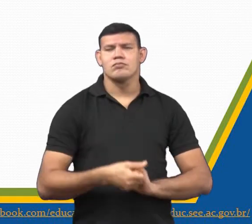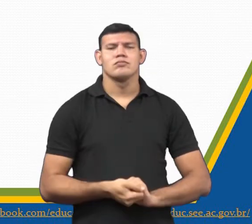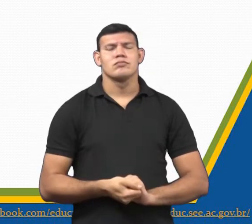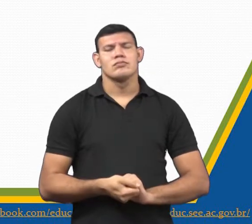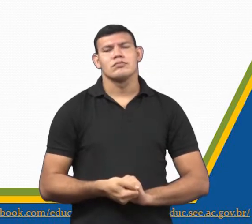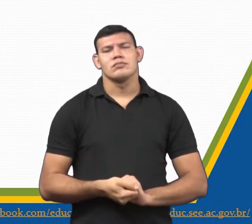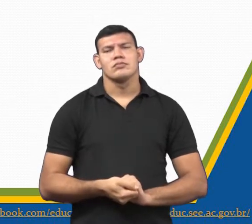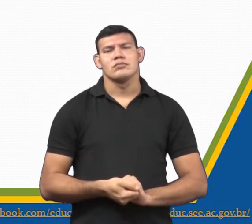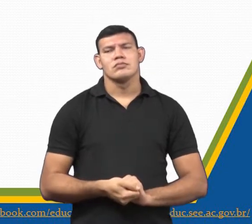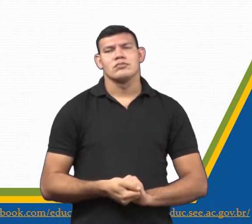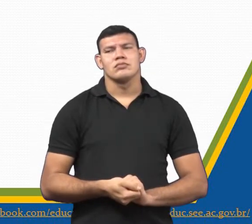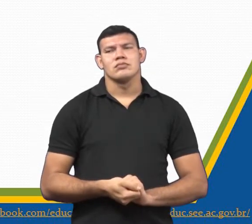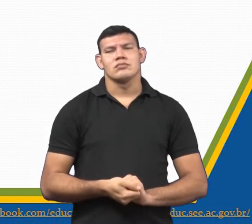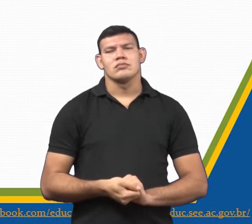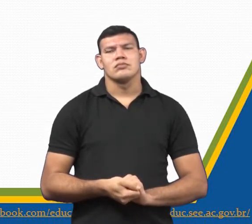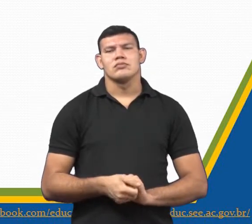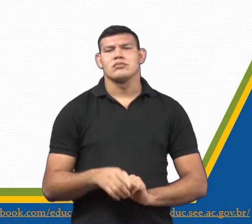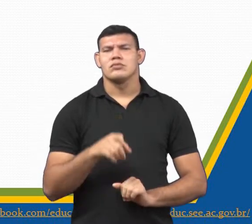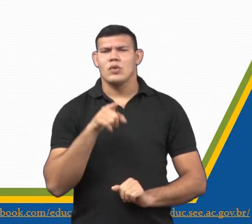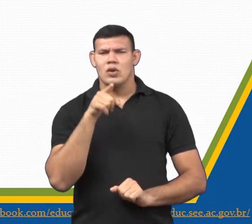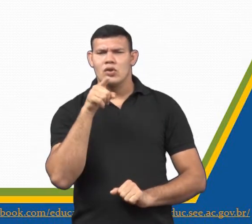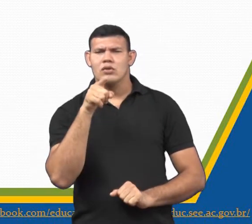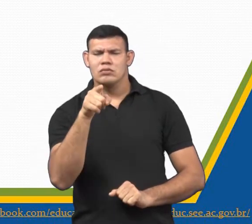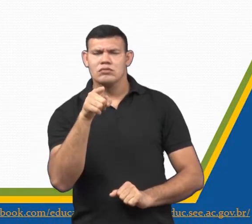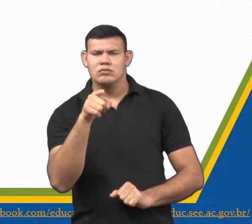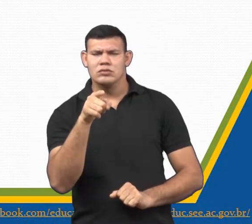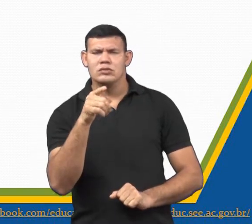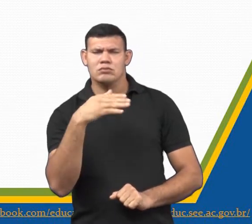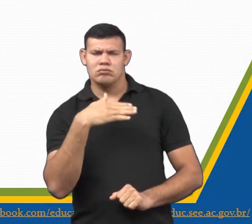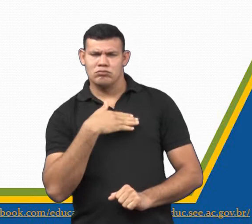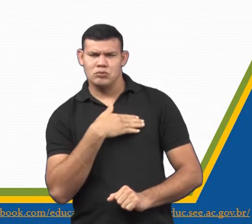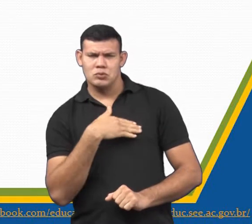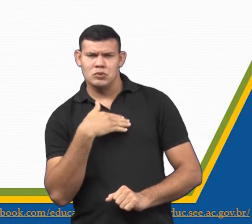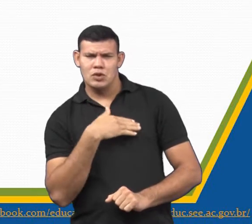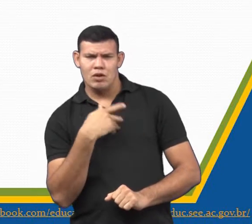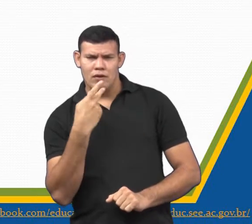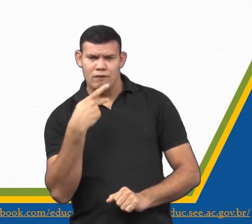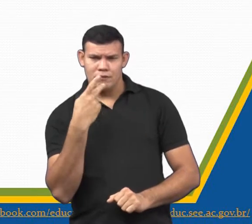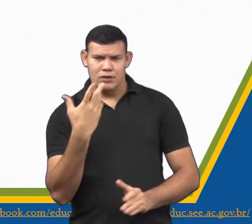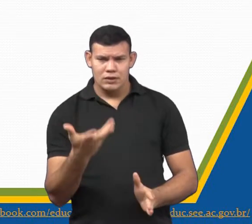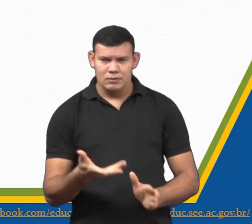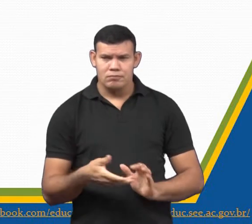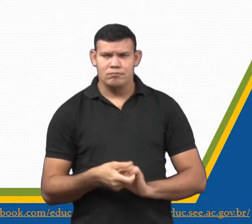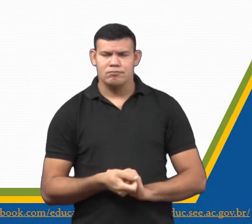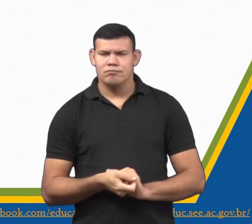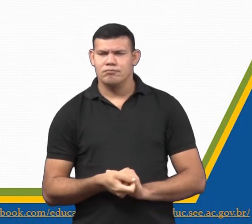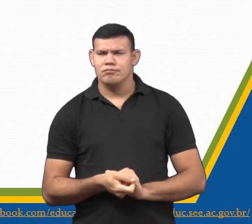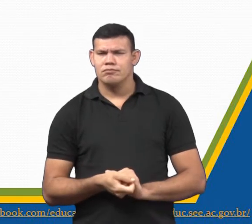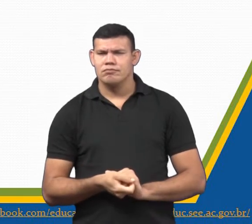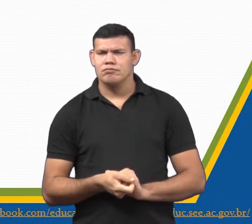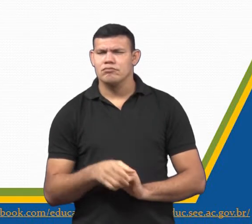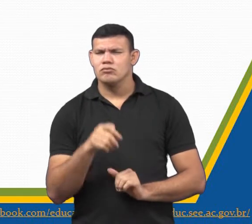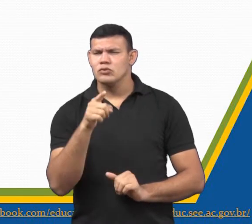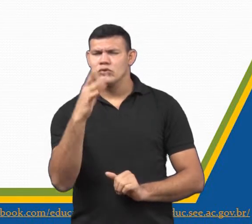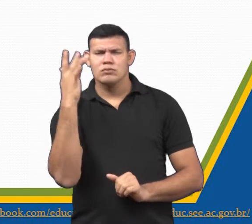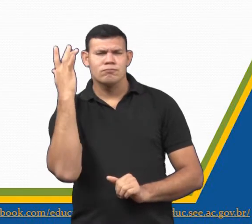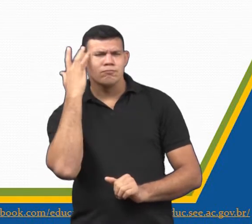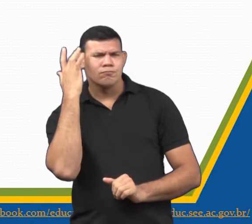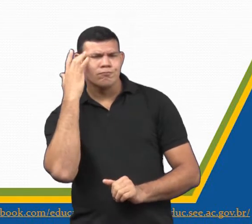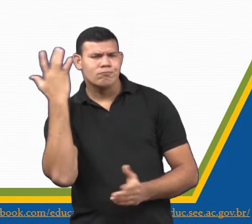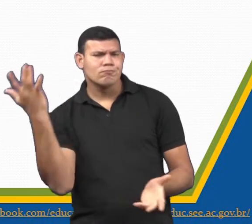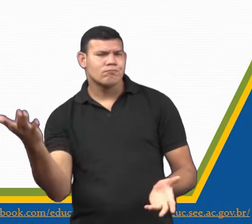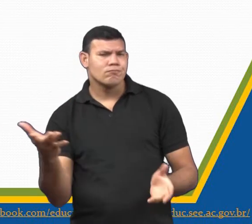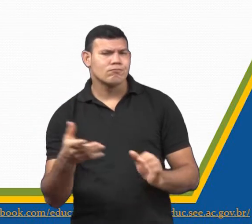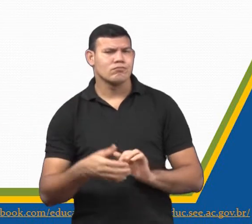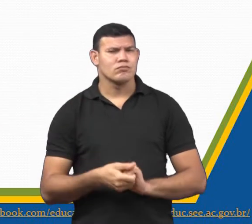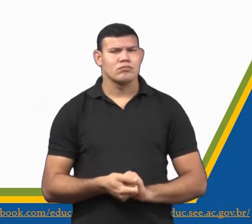sobre? ¿Te gustaría comentar algo sobre? ¿Qué te parece? ¿Qué crees